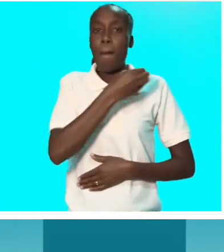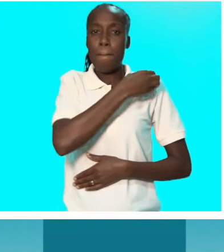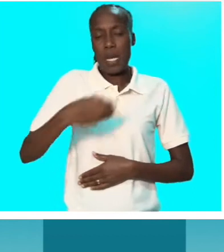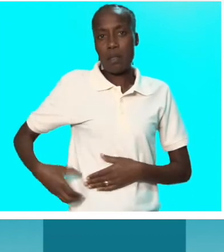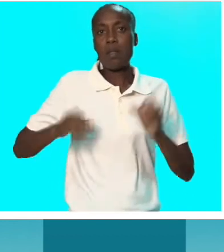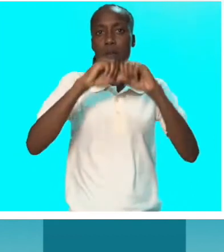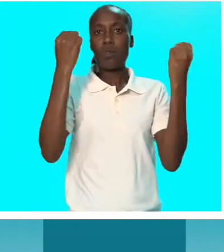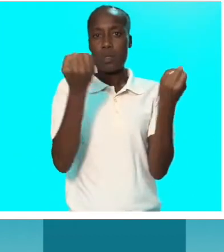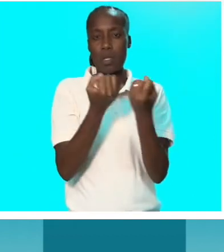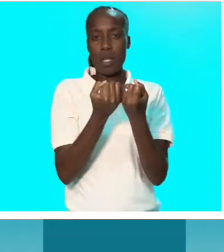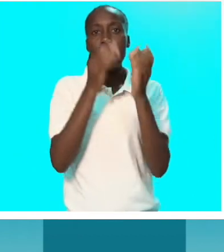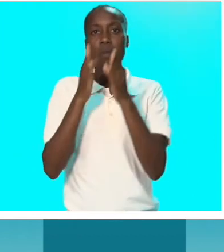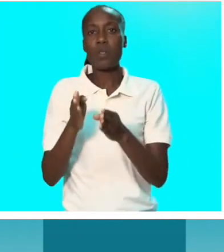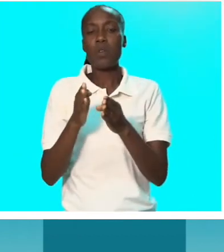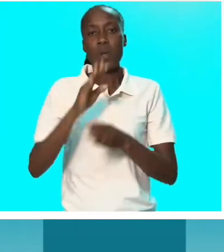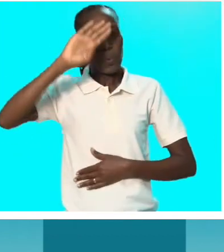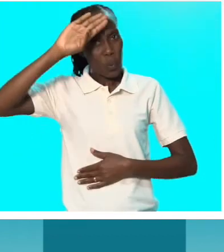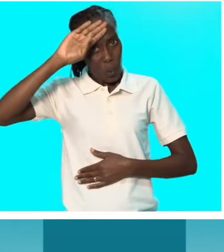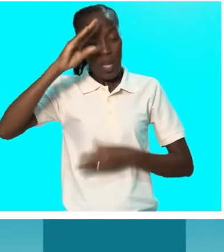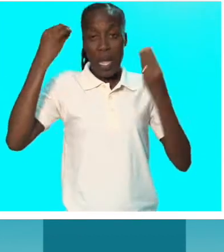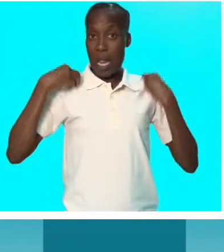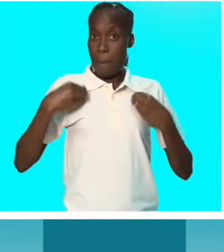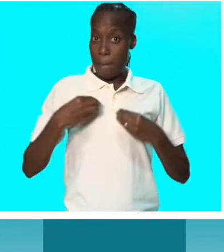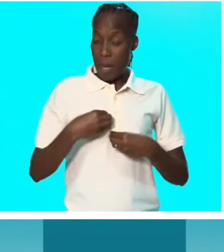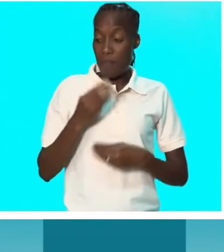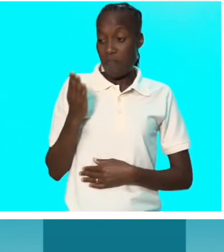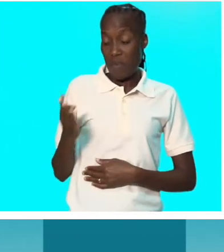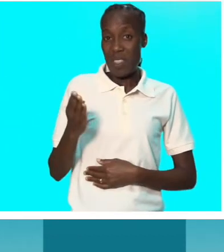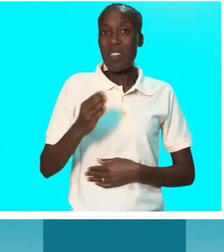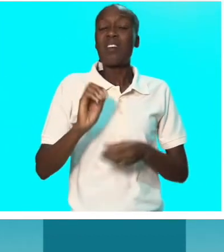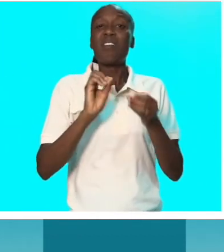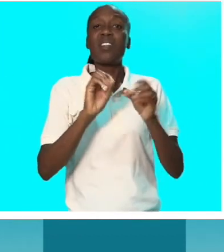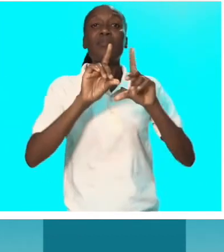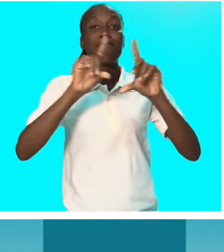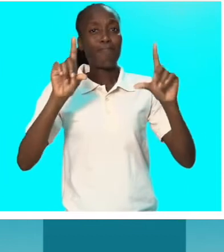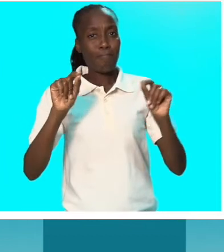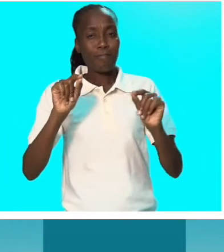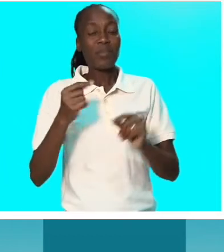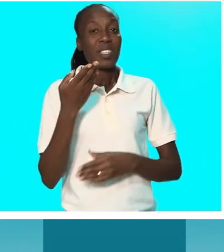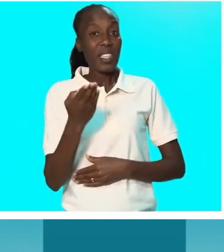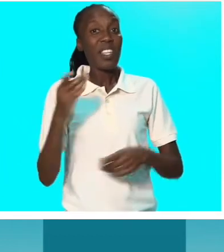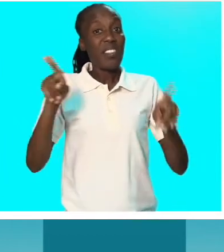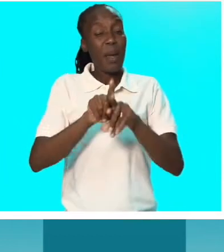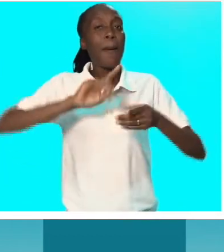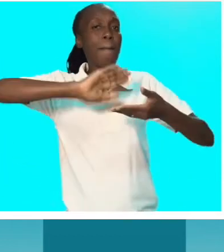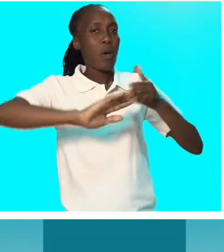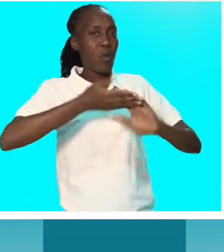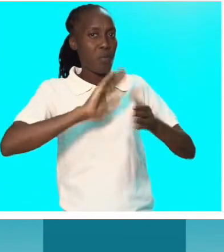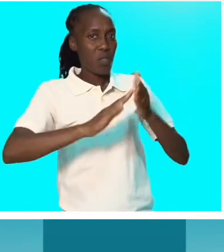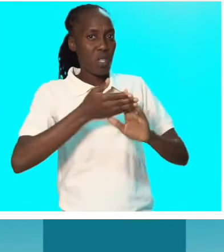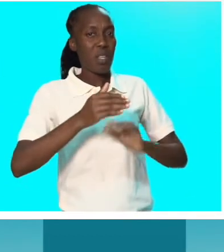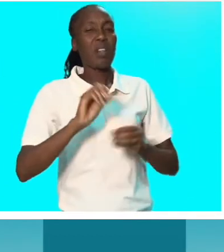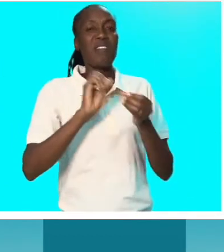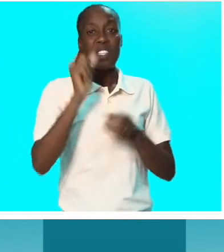presidente da Associação Moçambicana de Diabéticos e médico endocrimologista e docente da